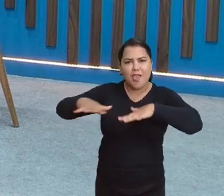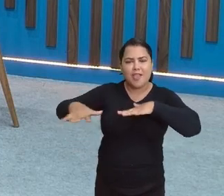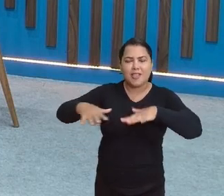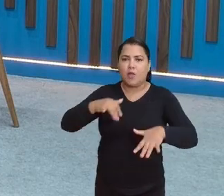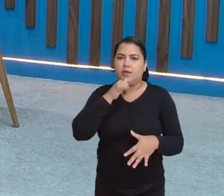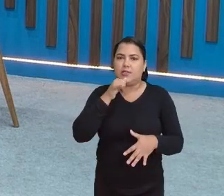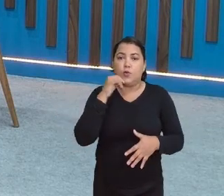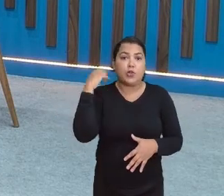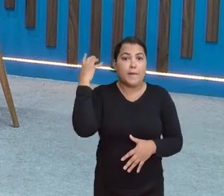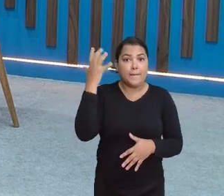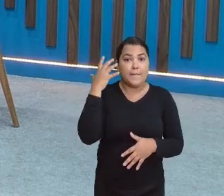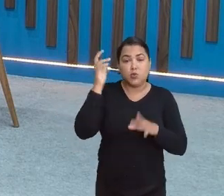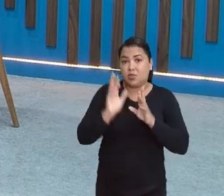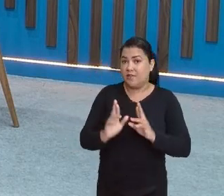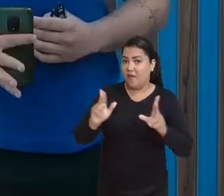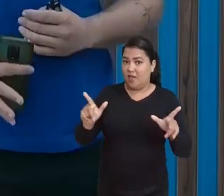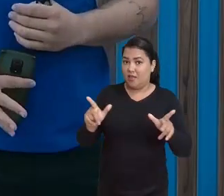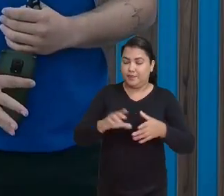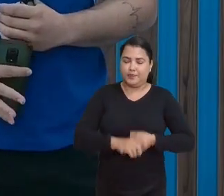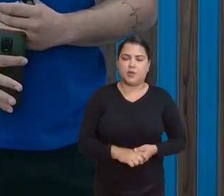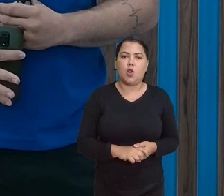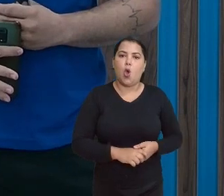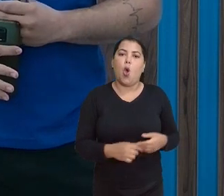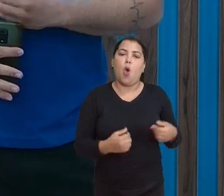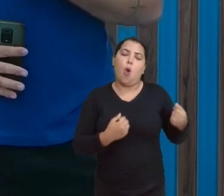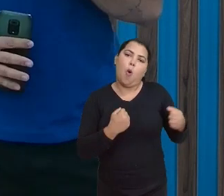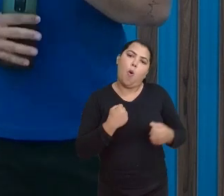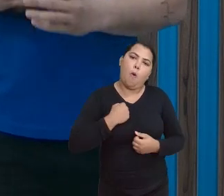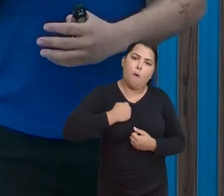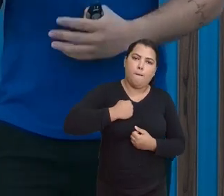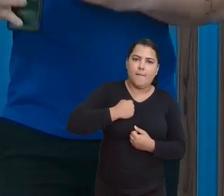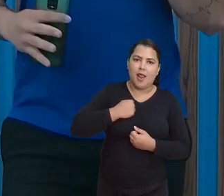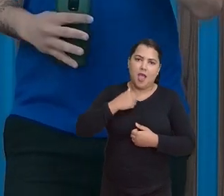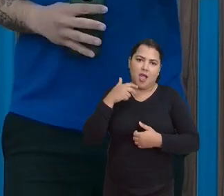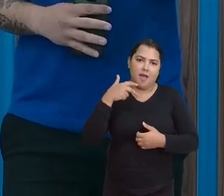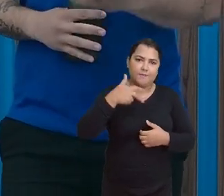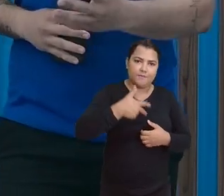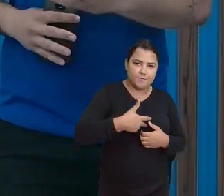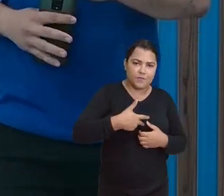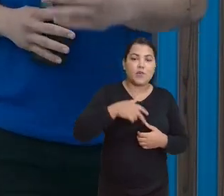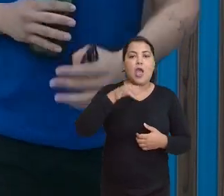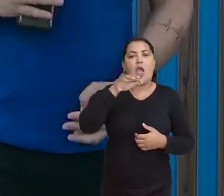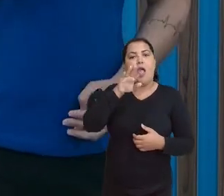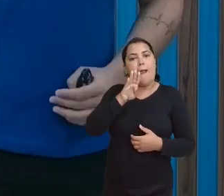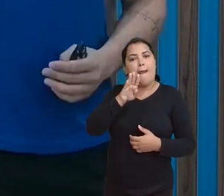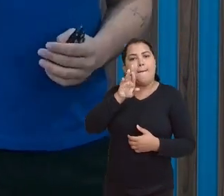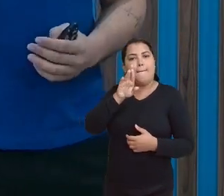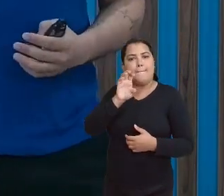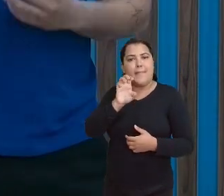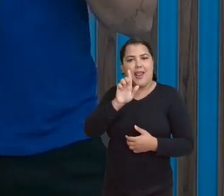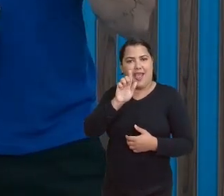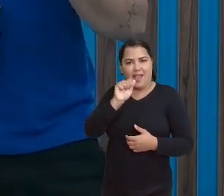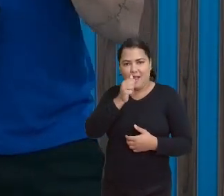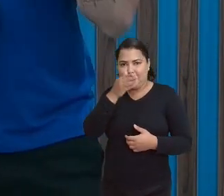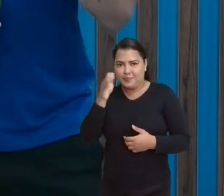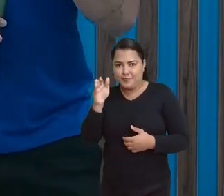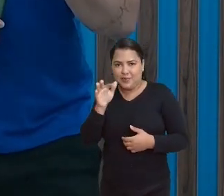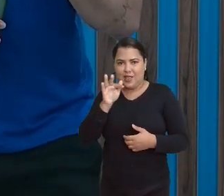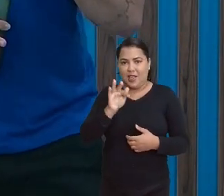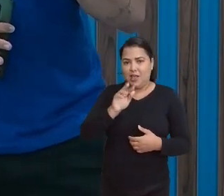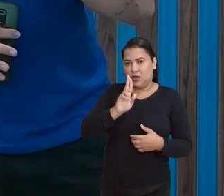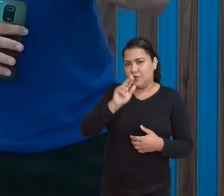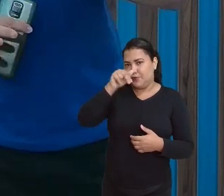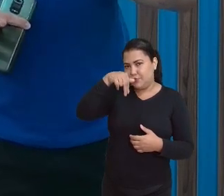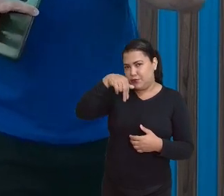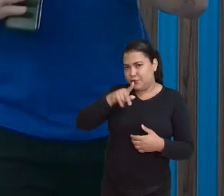brega funk, ele tem uma diversidade rítmica, né? Ou seja, ele tem passos próprios, a gente vai ver um pouquinho mais na frente